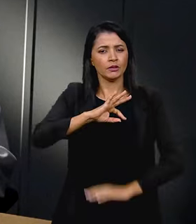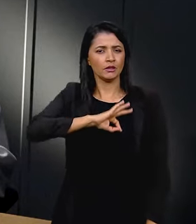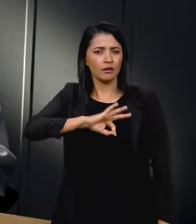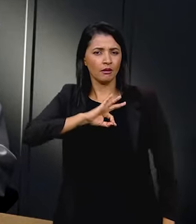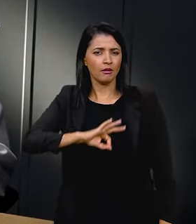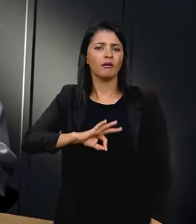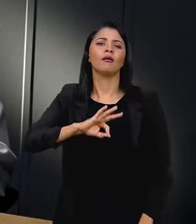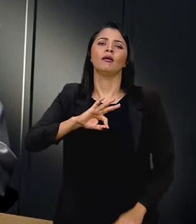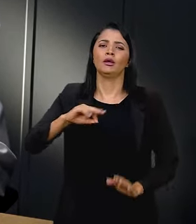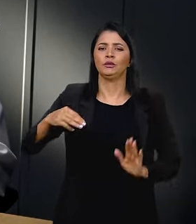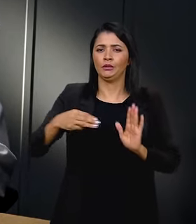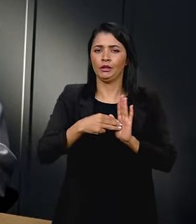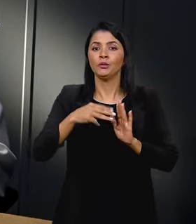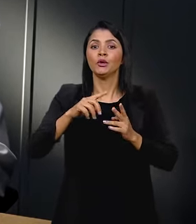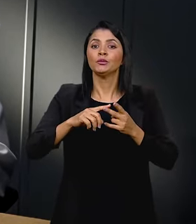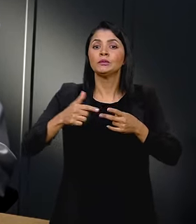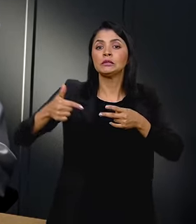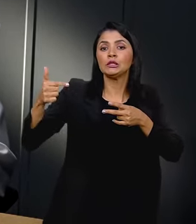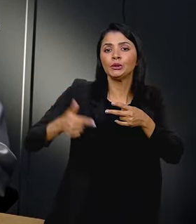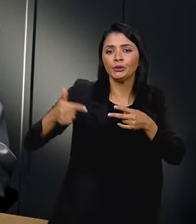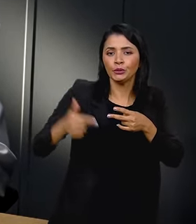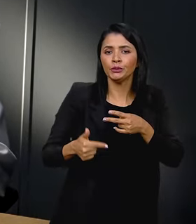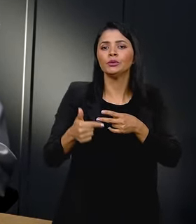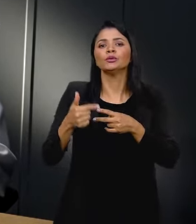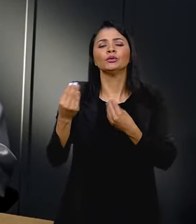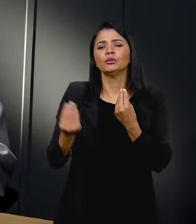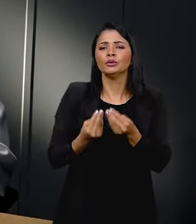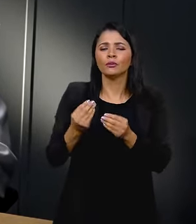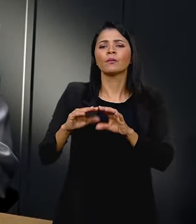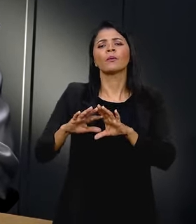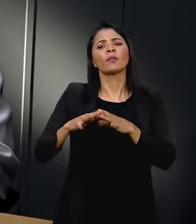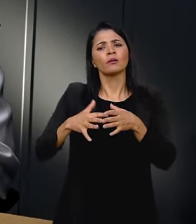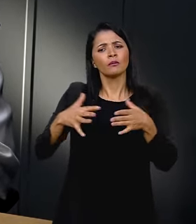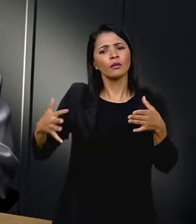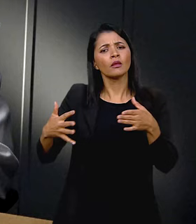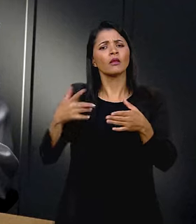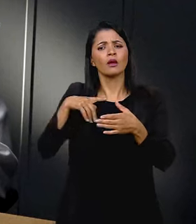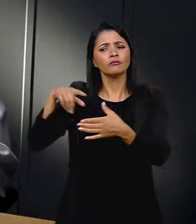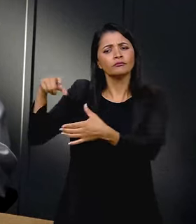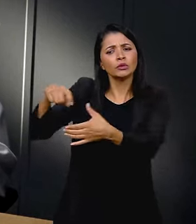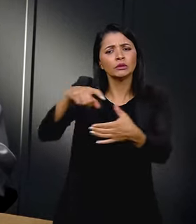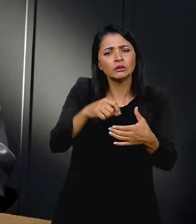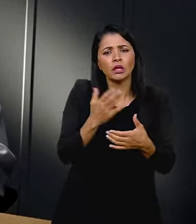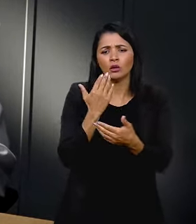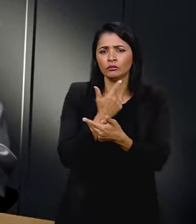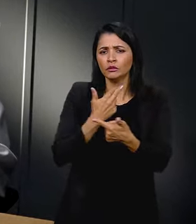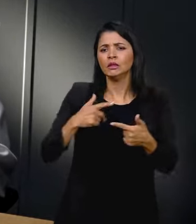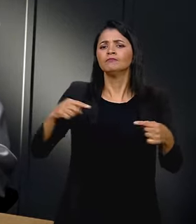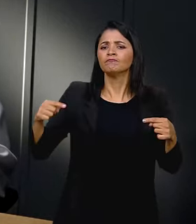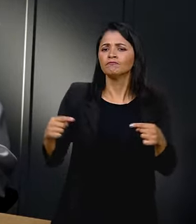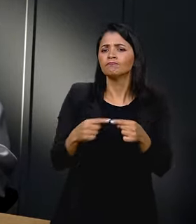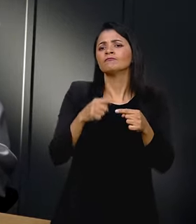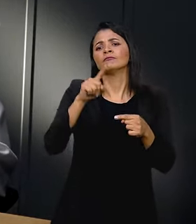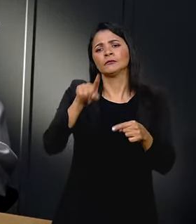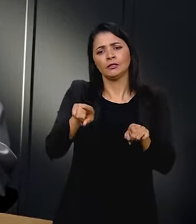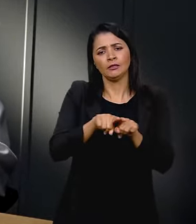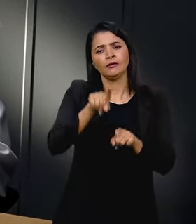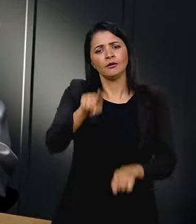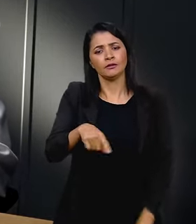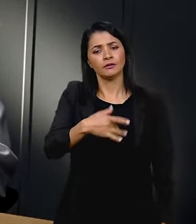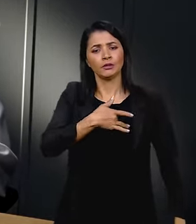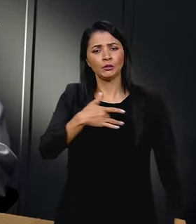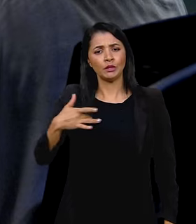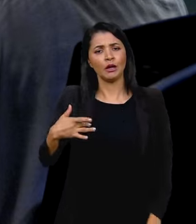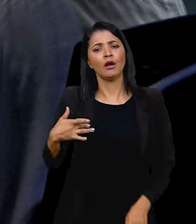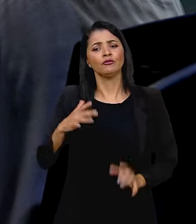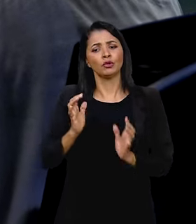salário mínimo o segundo eixo é o eixo de aumentar produção e consumo de alimentos adequados e saudáveis a gente tem